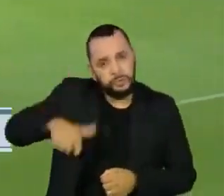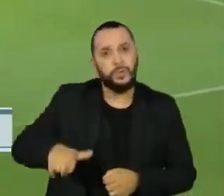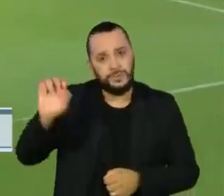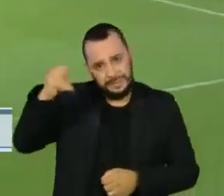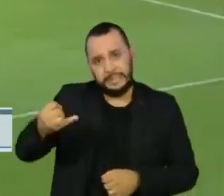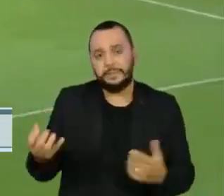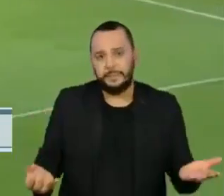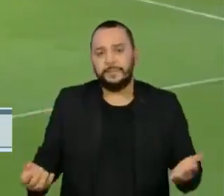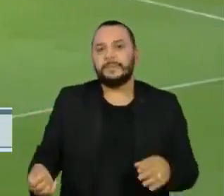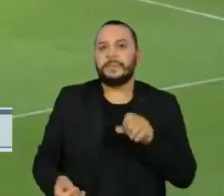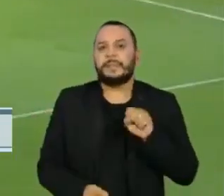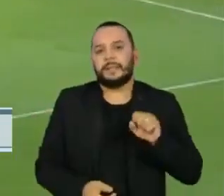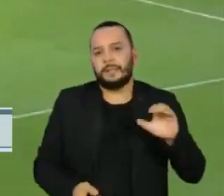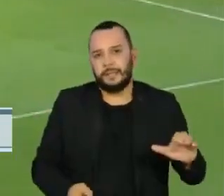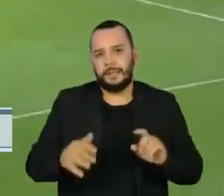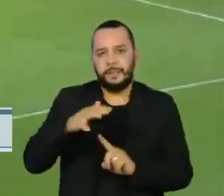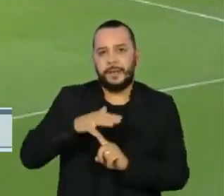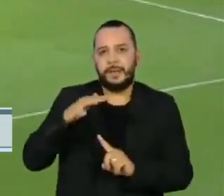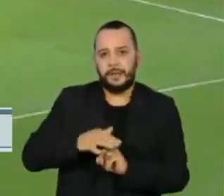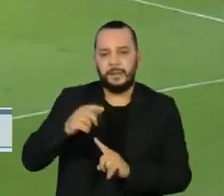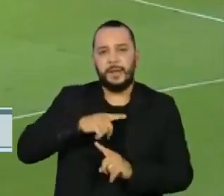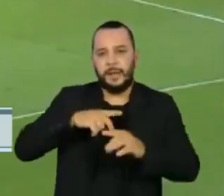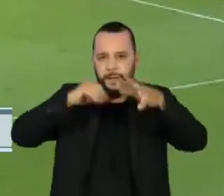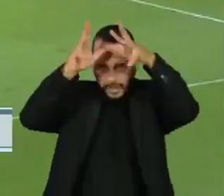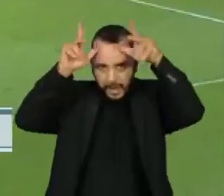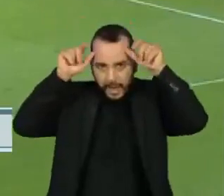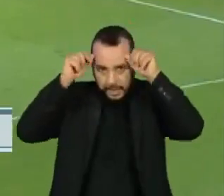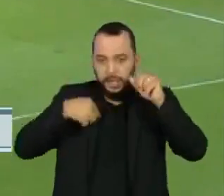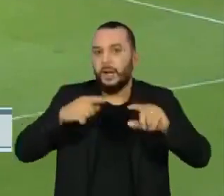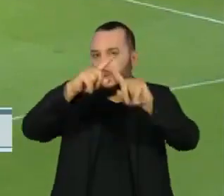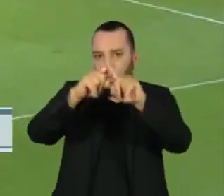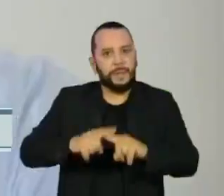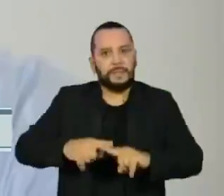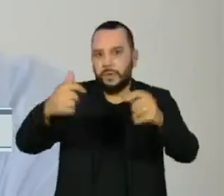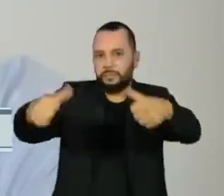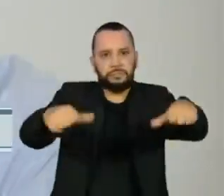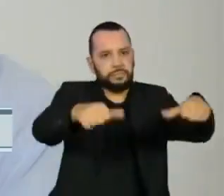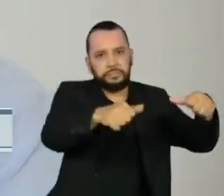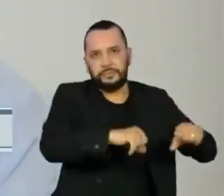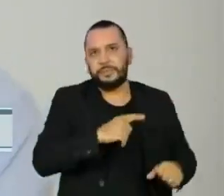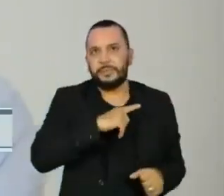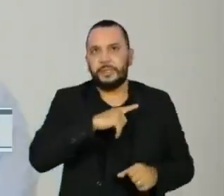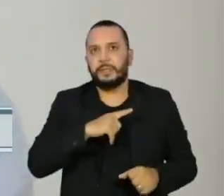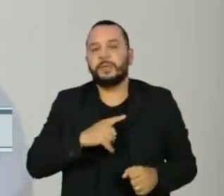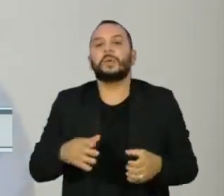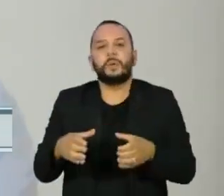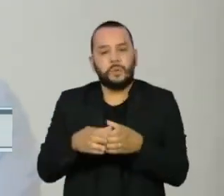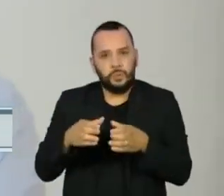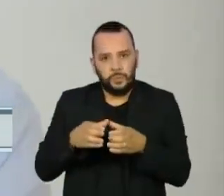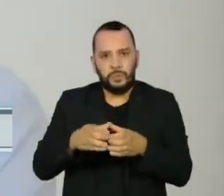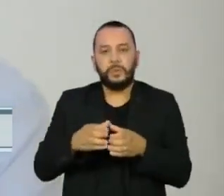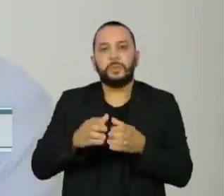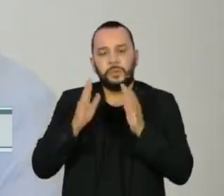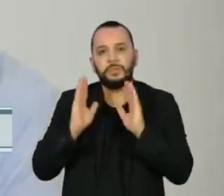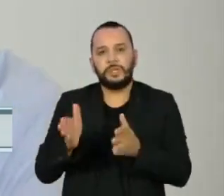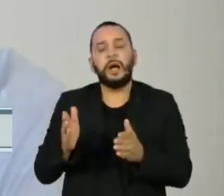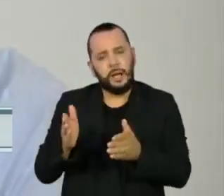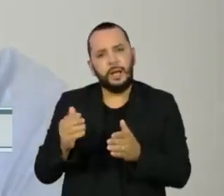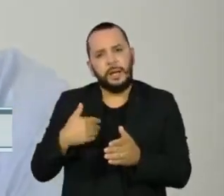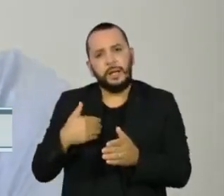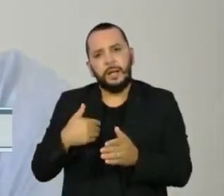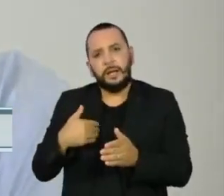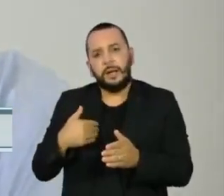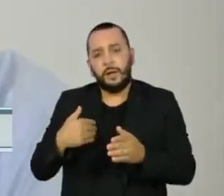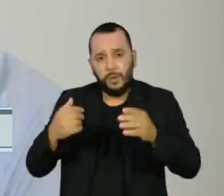estados de Santa Catarina, Paraná e Acre suspenderam as competições regionais. O presidente da Comissão Nacional de Combate e Prevenção